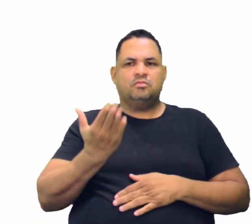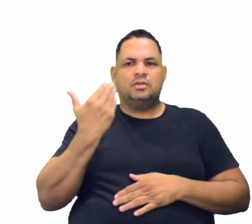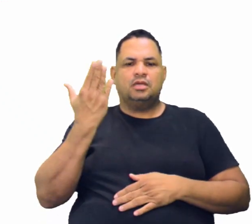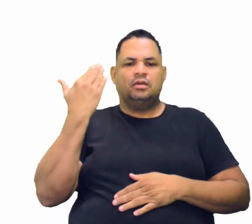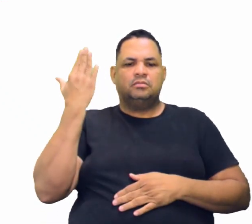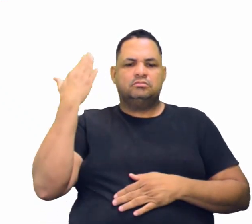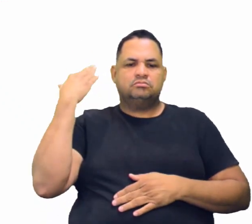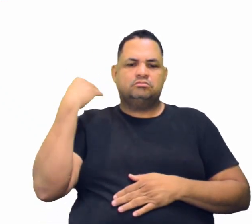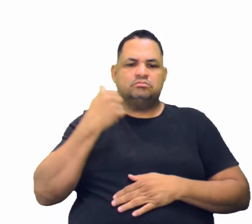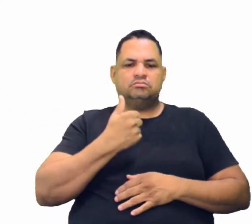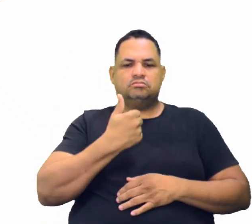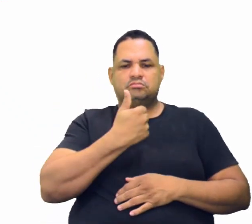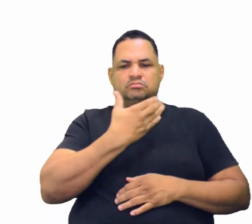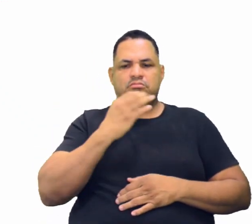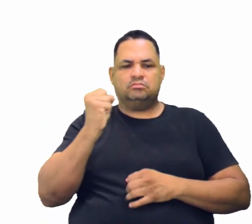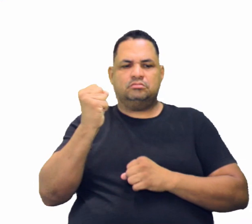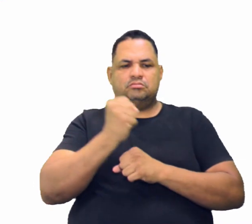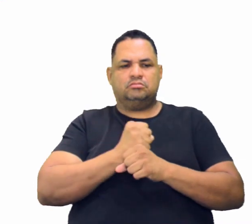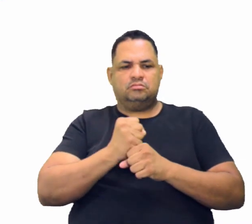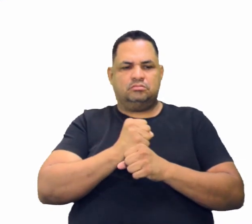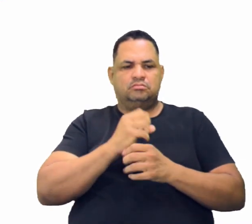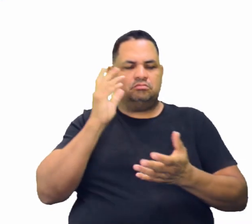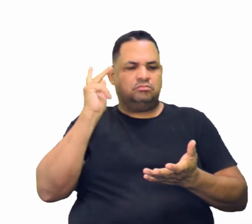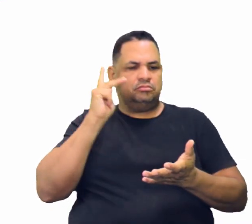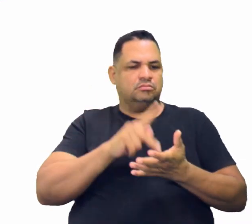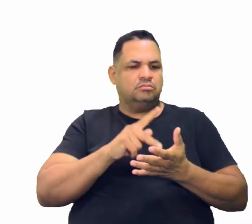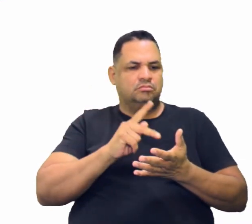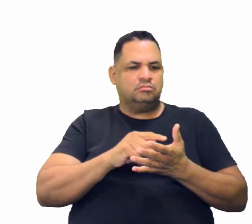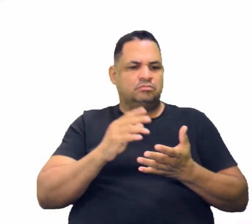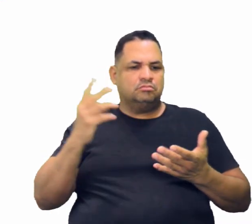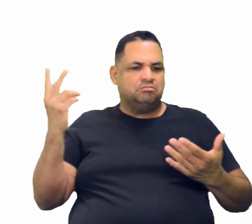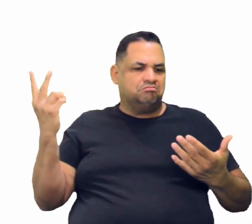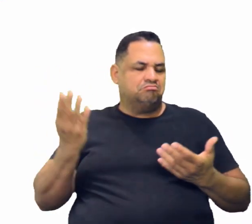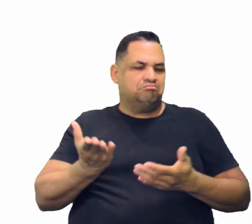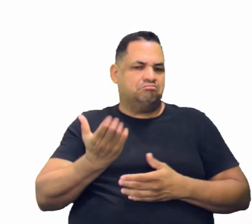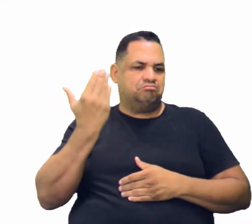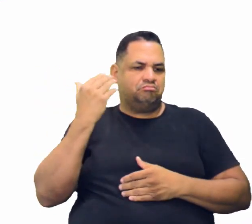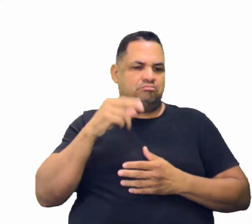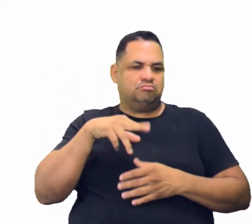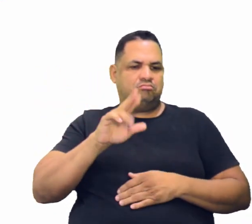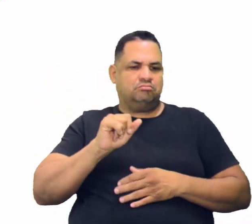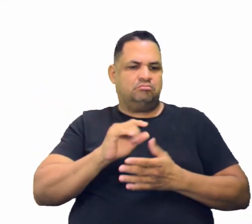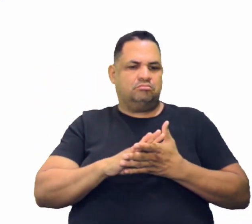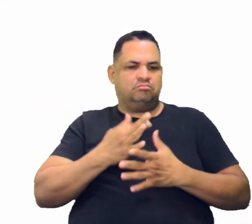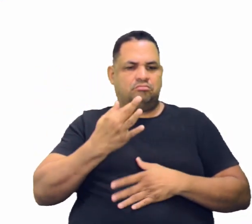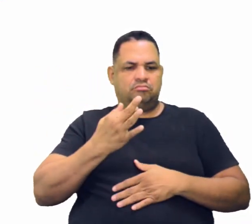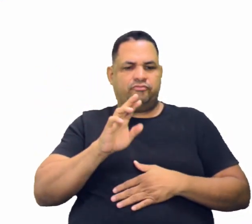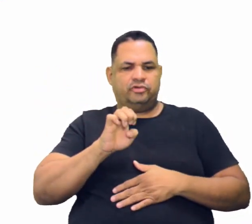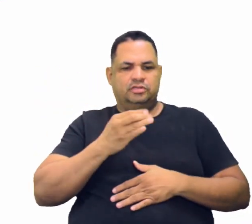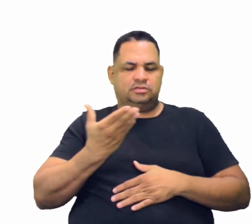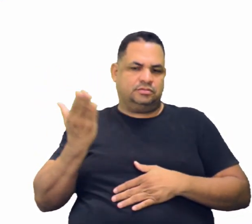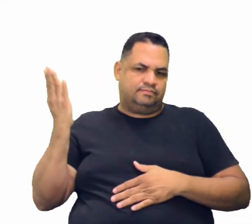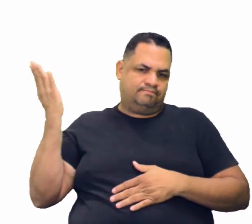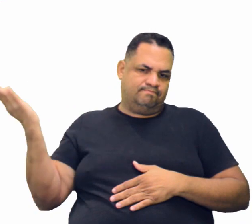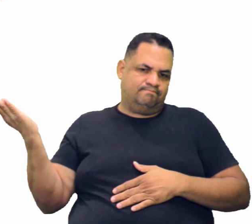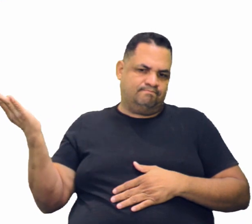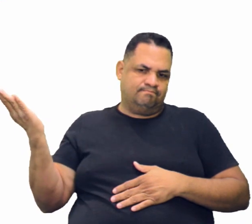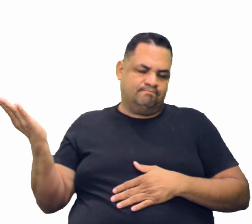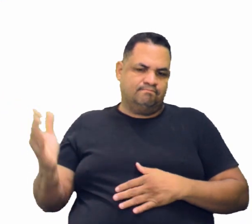passaram 10 anos, de fato os anos passam. Mas nunca falar fazem 10